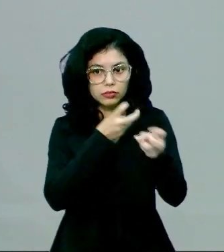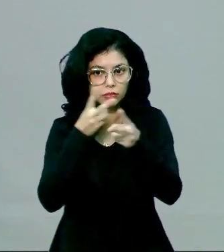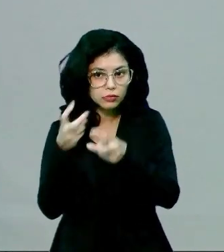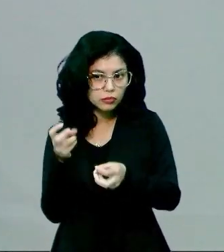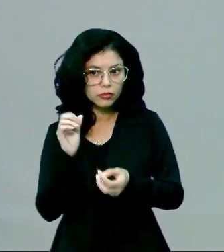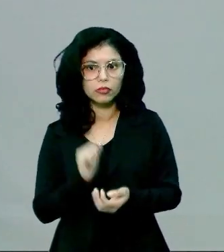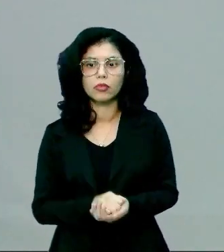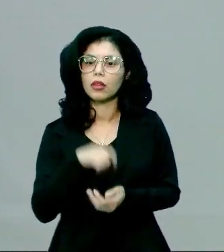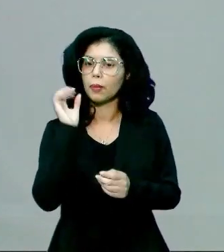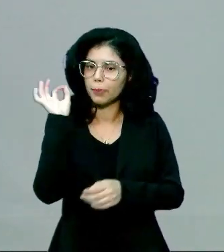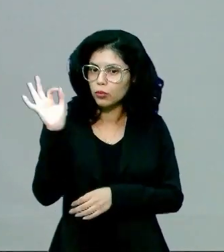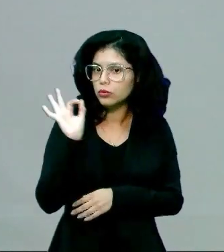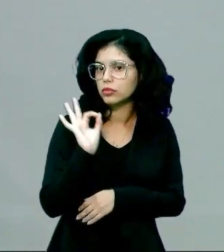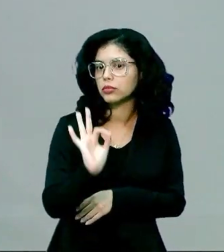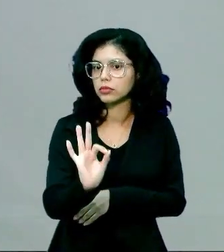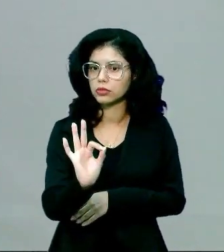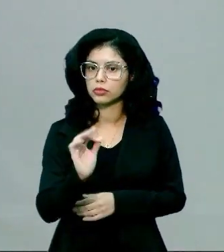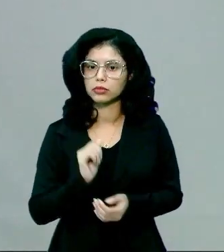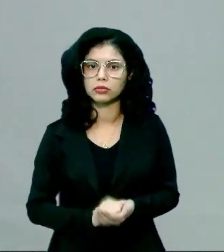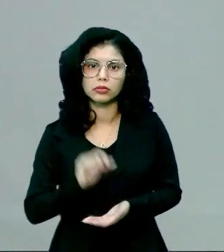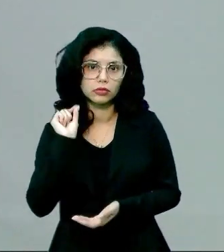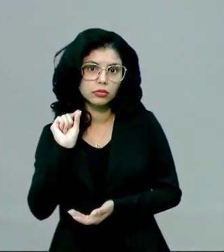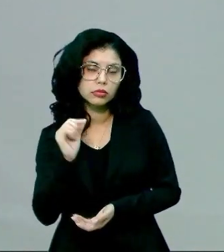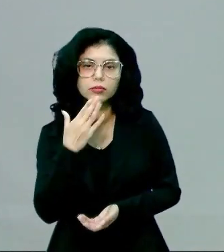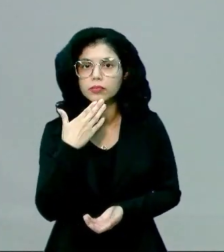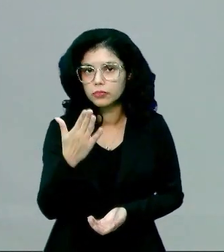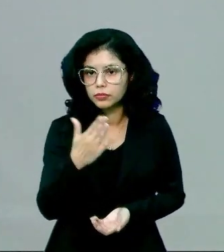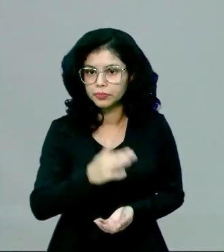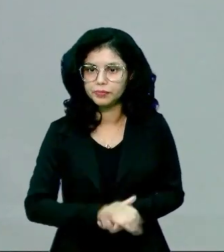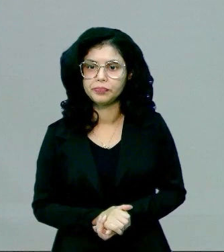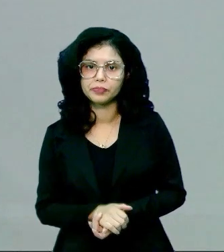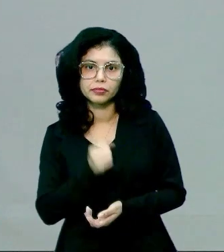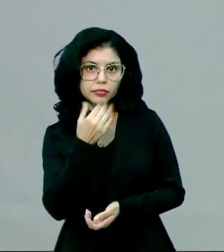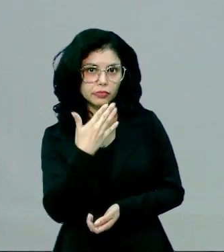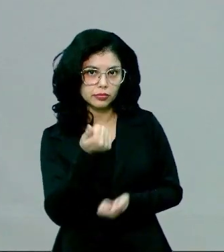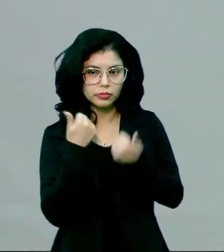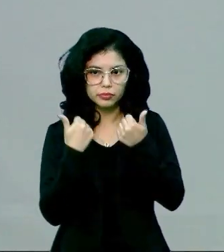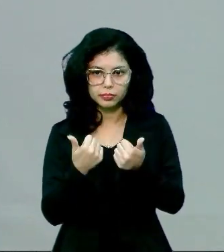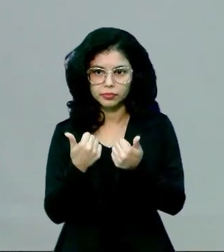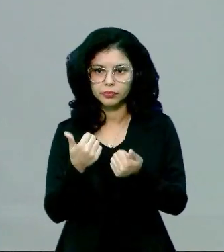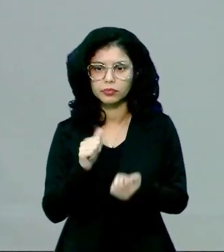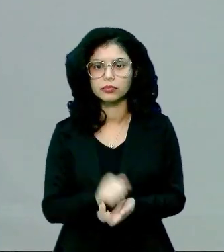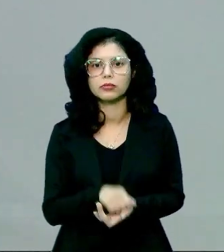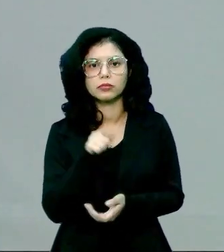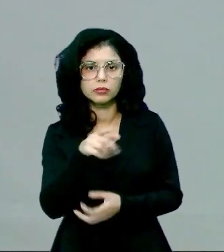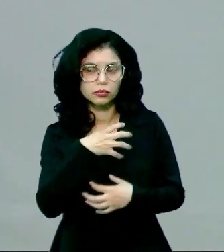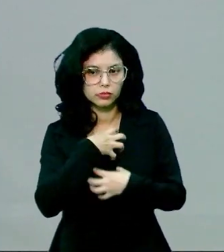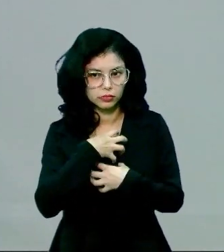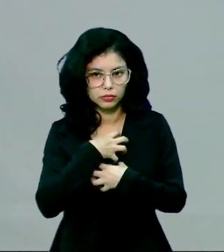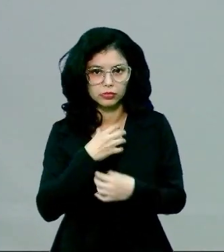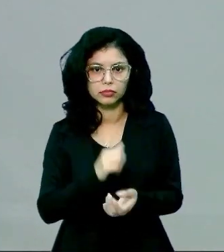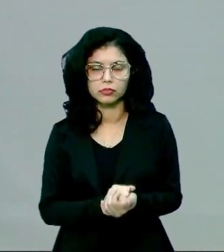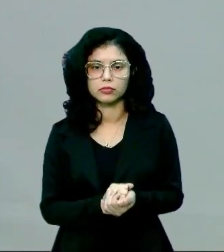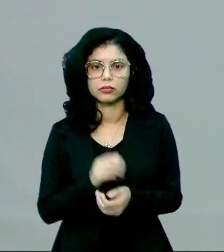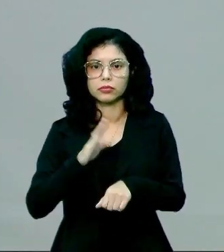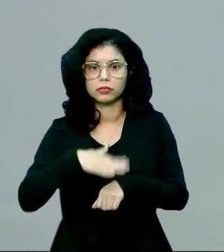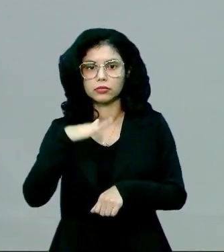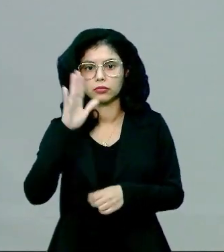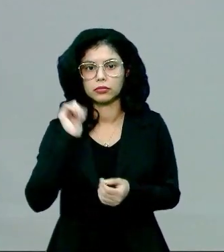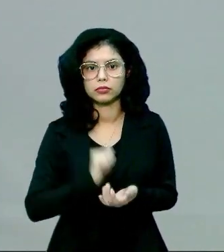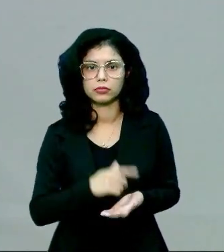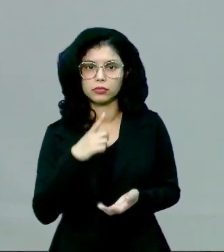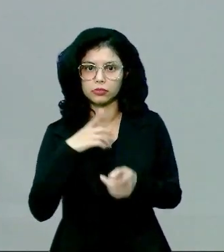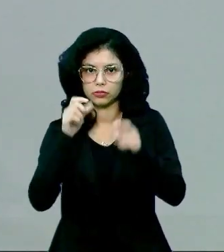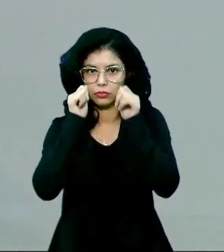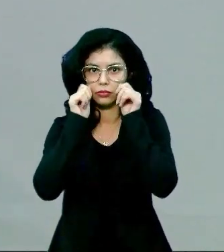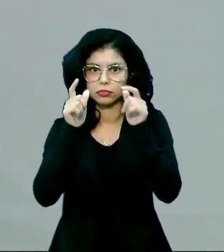observar a porcentagem do que está se pedindo. Tudo bem, pessoal? Nesse momento, é o que mais temos